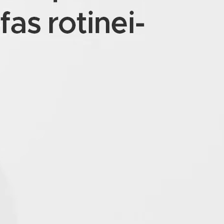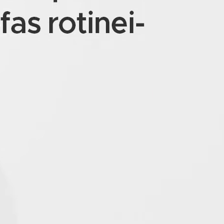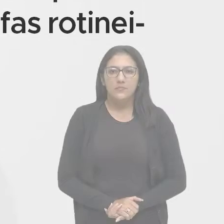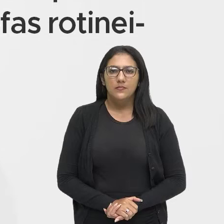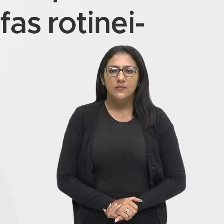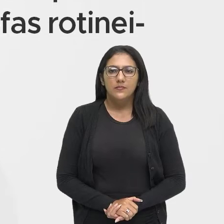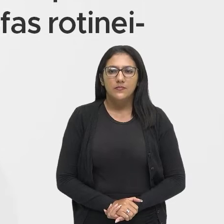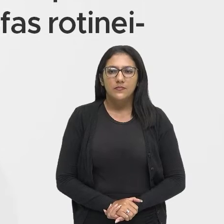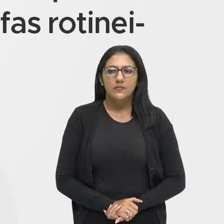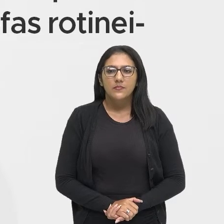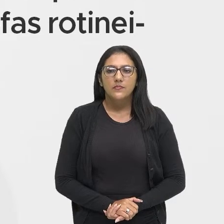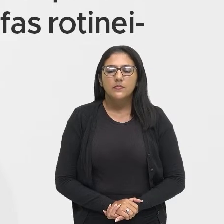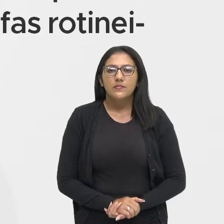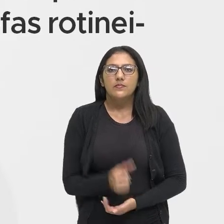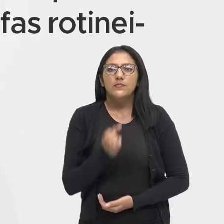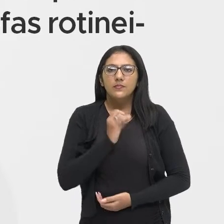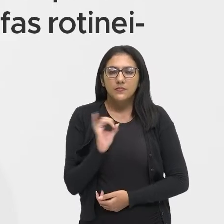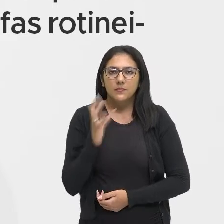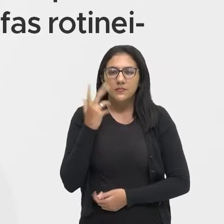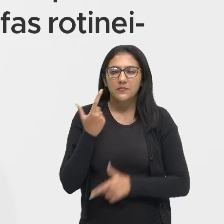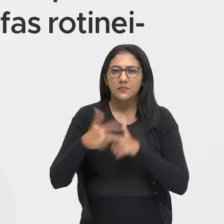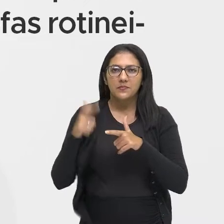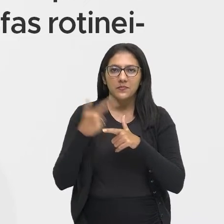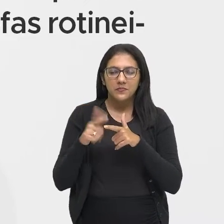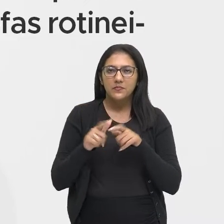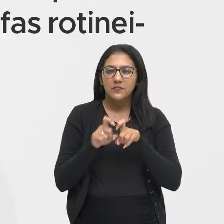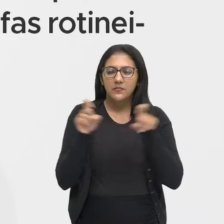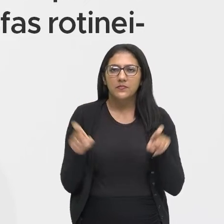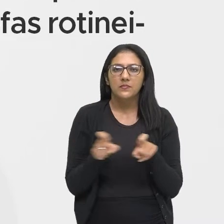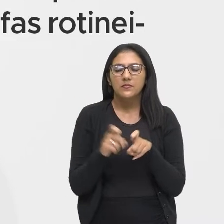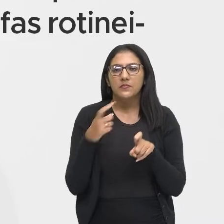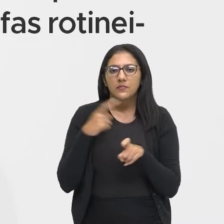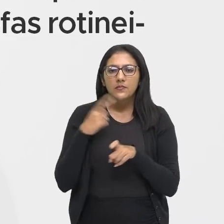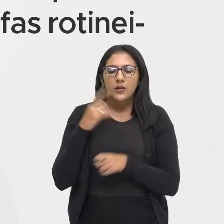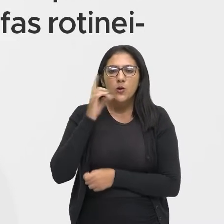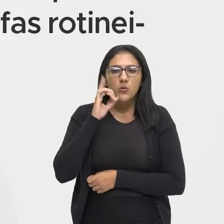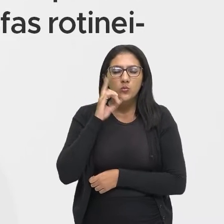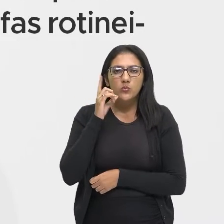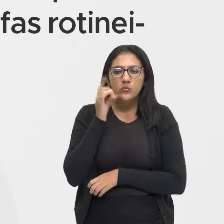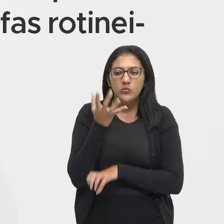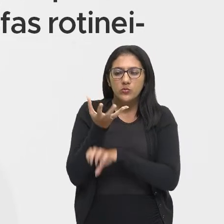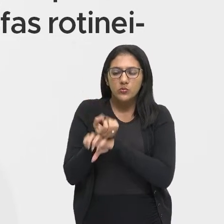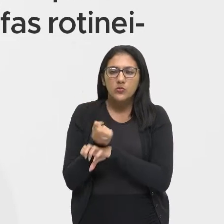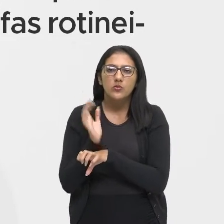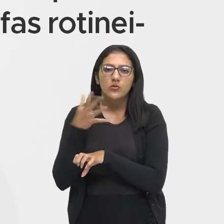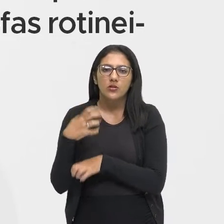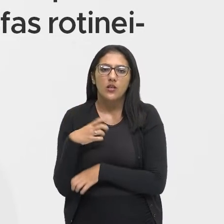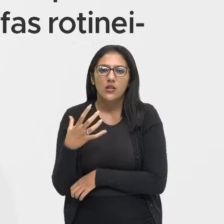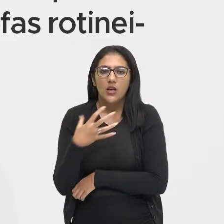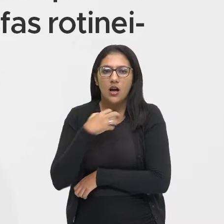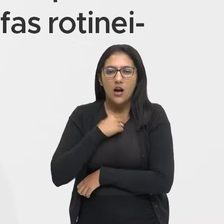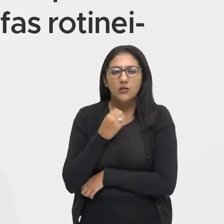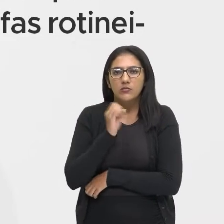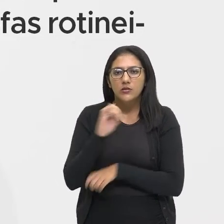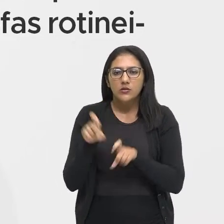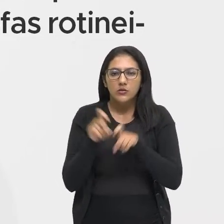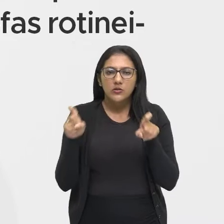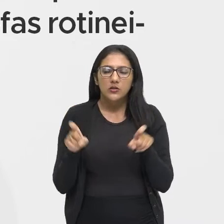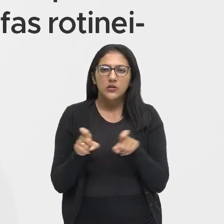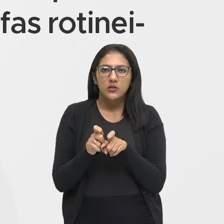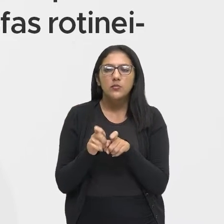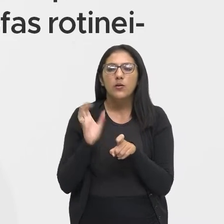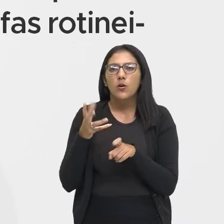preventiva. A manutenção preventiva, o que seria isso? Envolve a tomada de medidas para ajudar